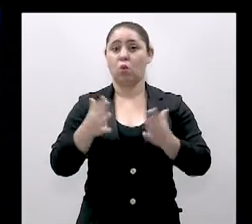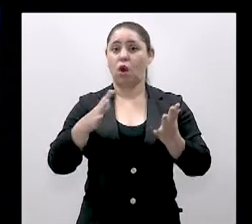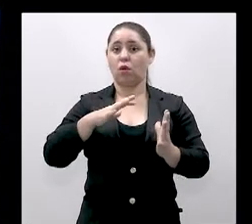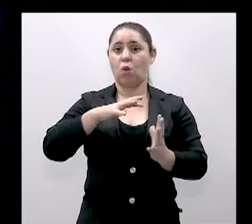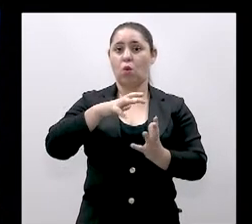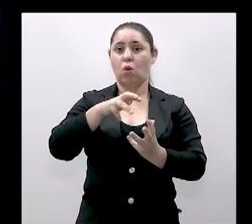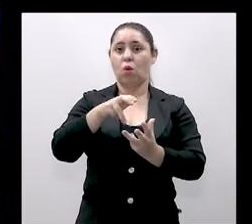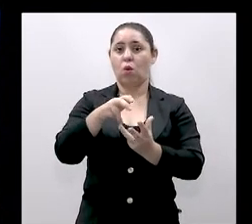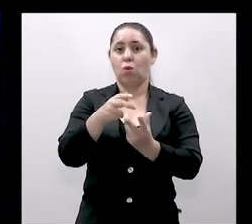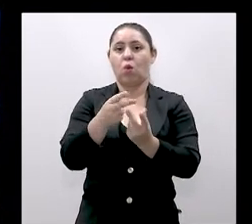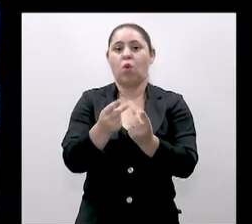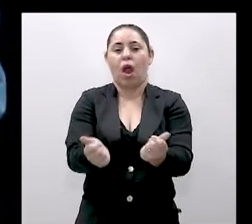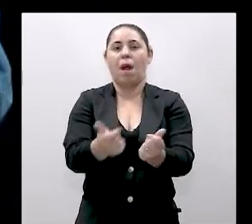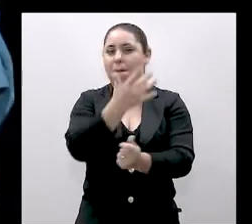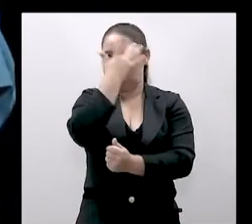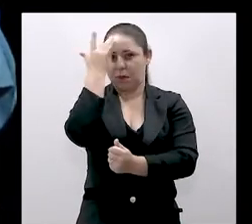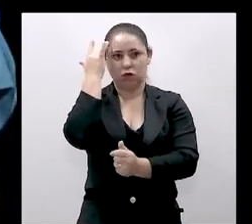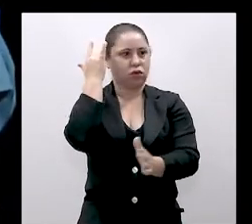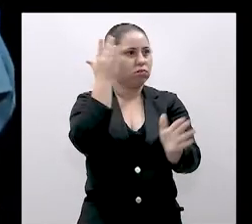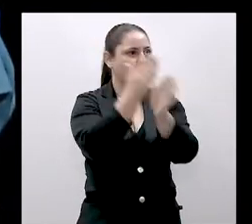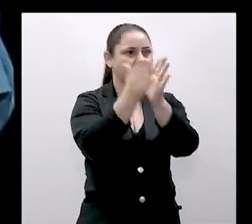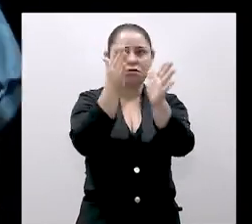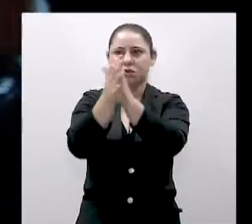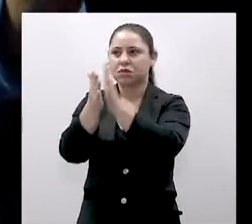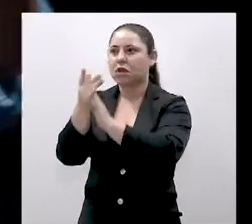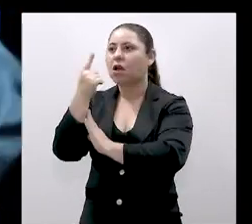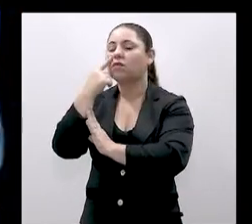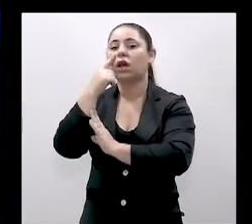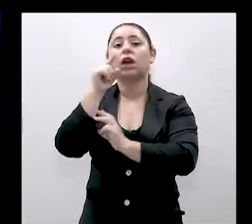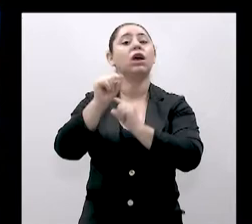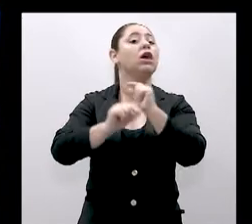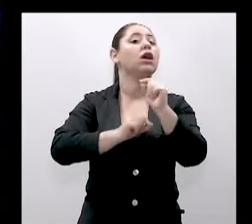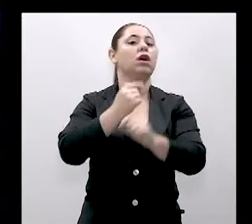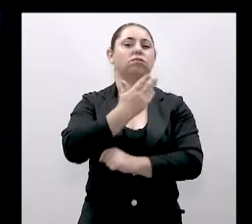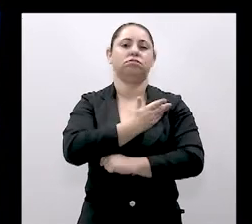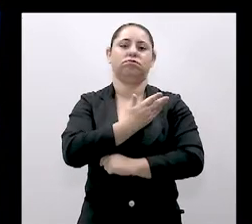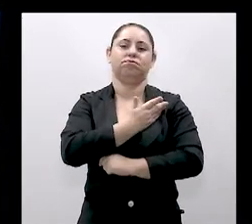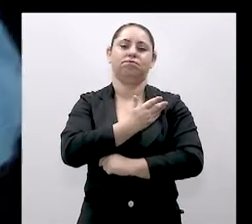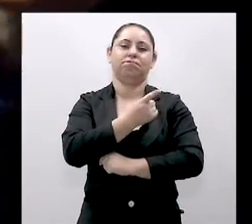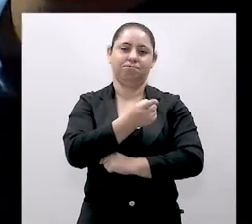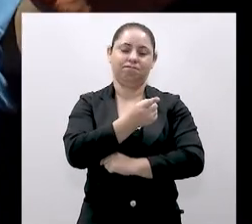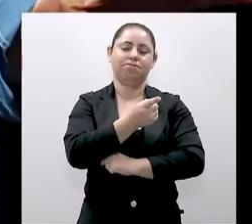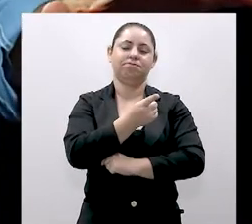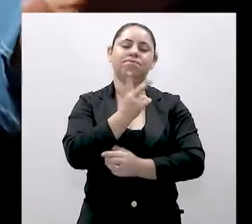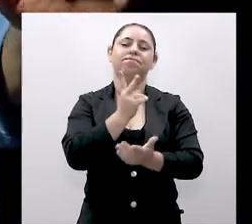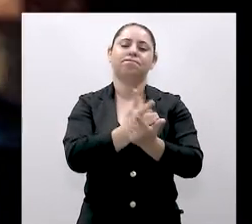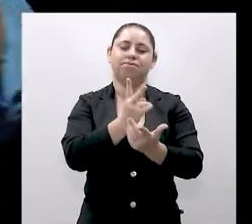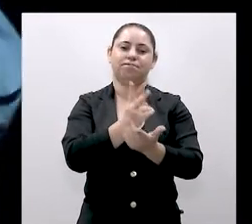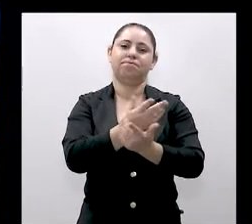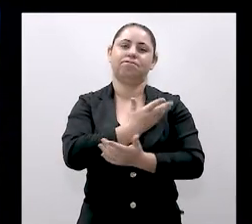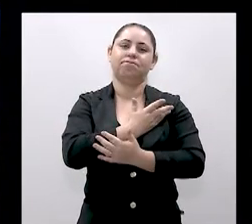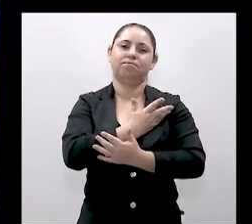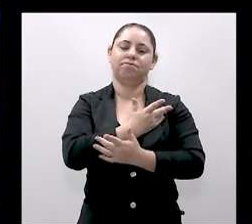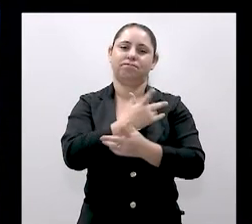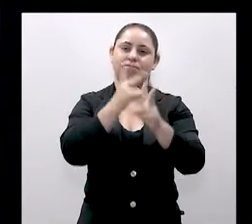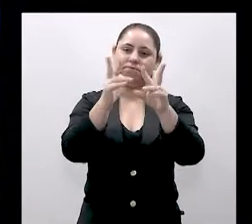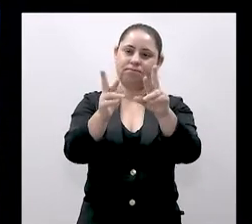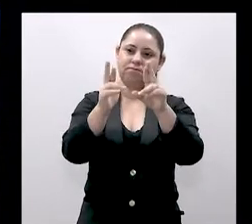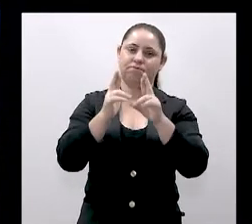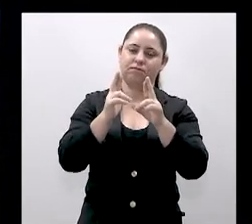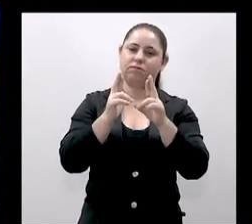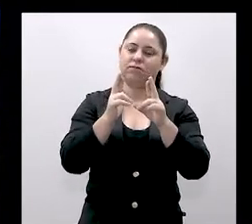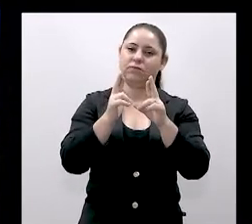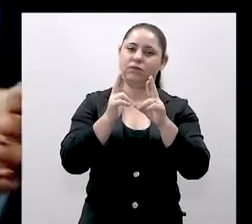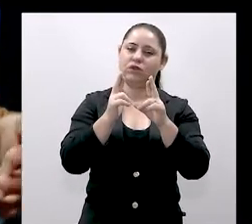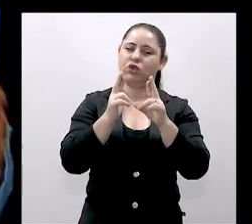bom e quando o mundo cai as pessoas fogem aí você vê quem é teu amigo você sempre foi meu amigo você me respeitou muito